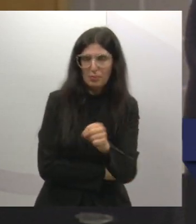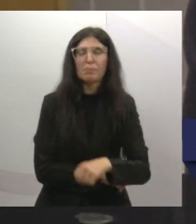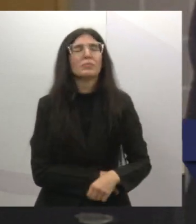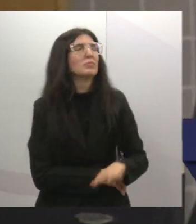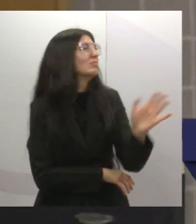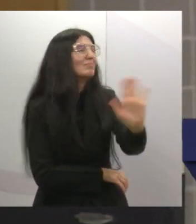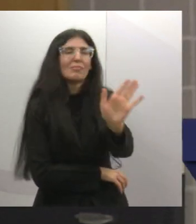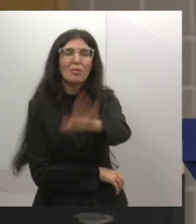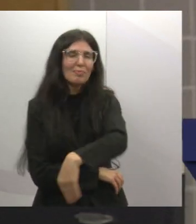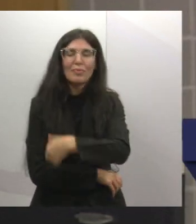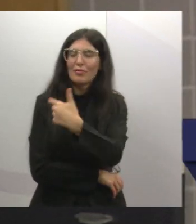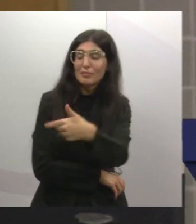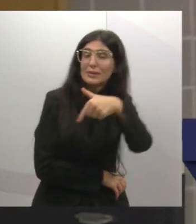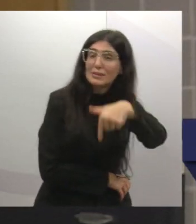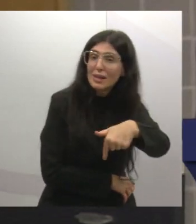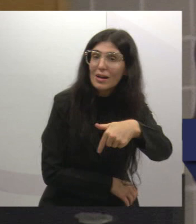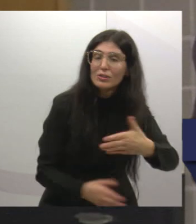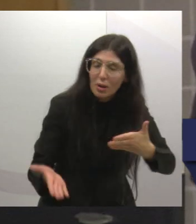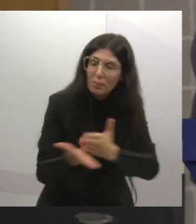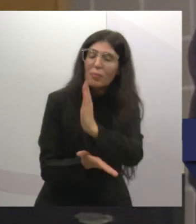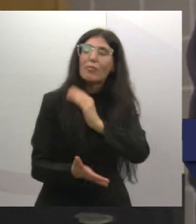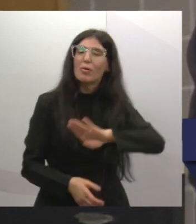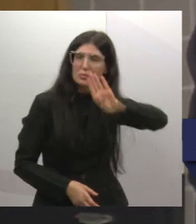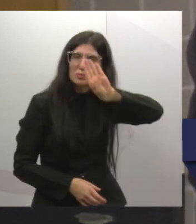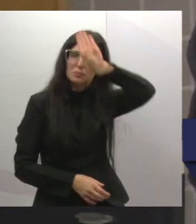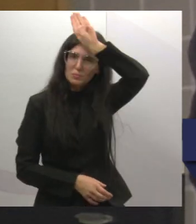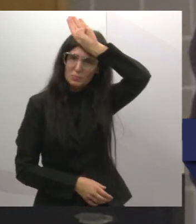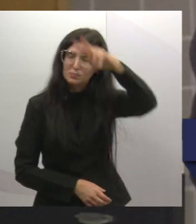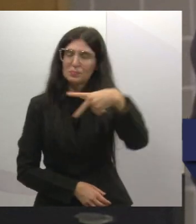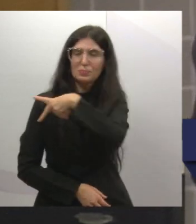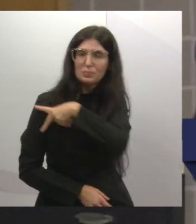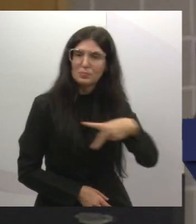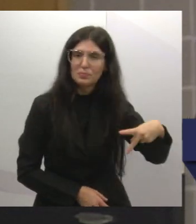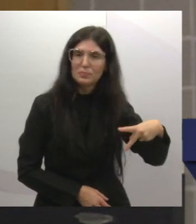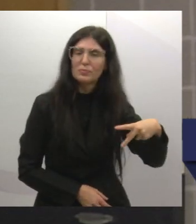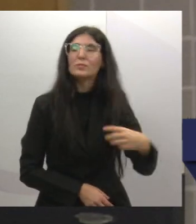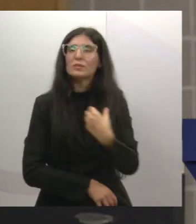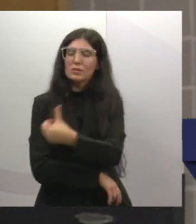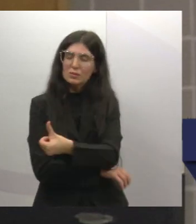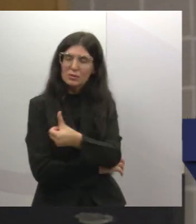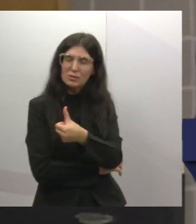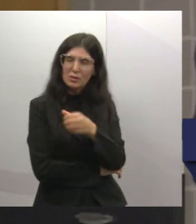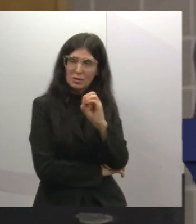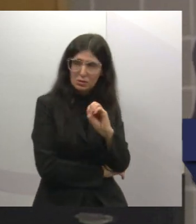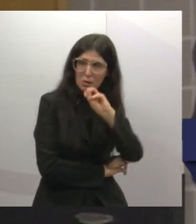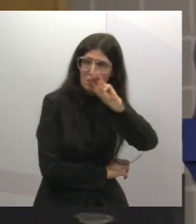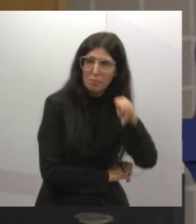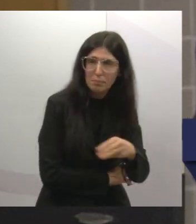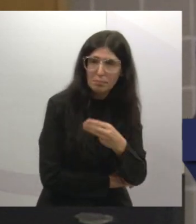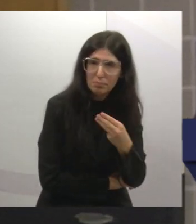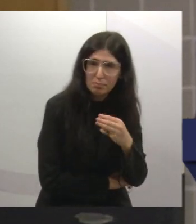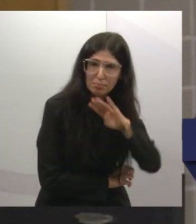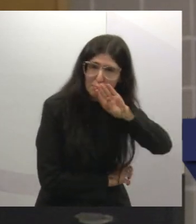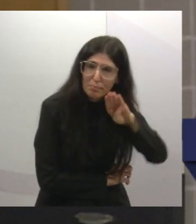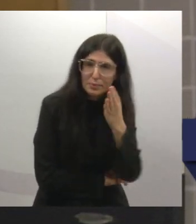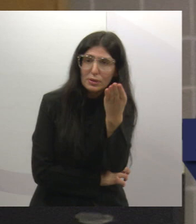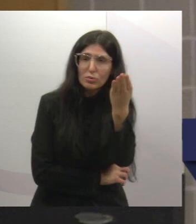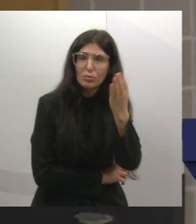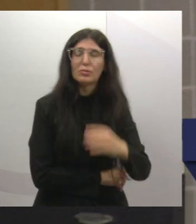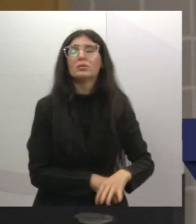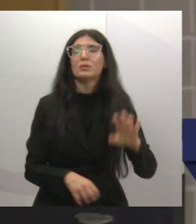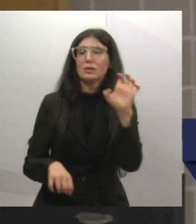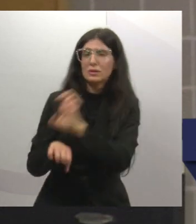27, foi aprovado pelo presidente da República, né, aquele repasse de 60 bilhões aos estados e municípios.